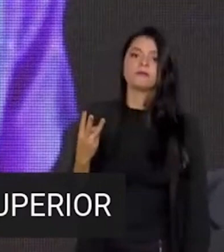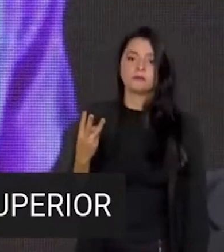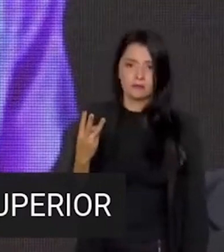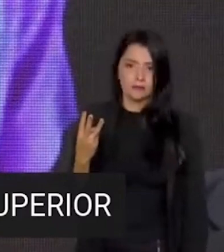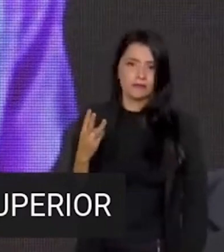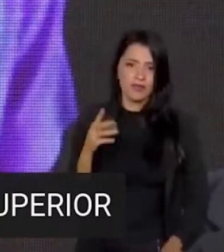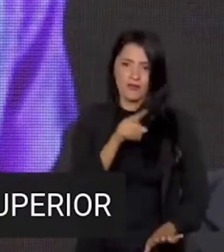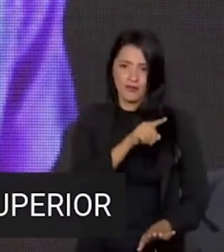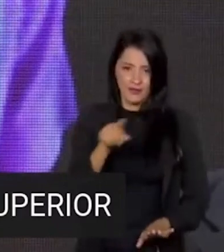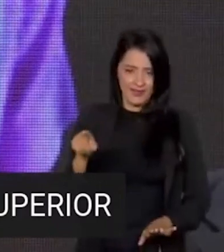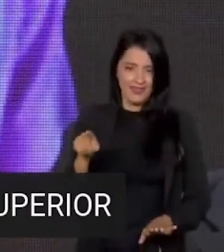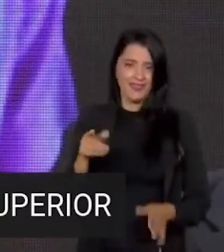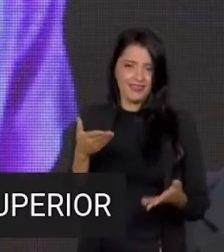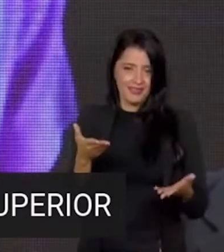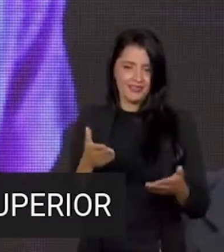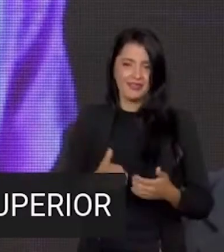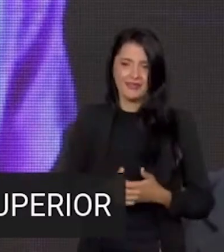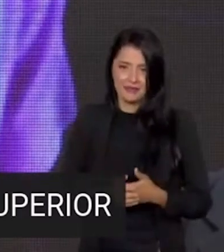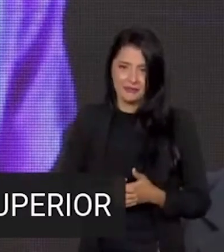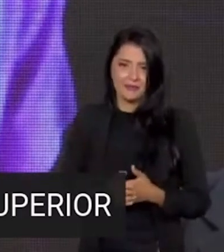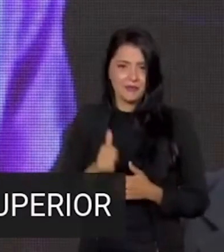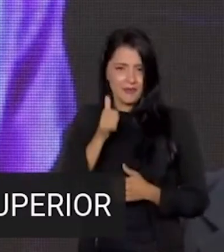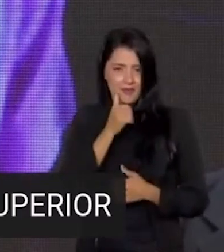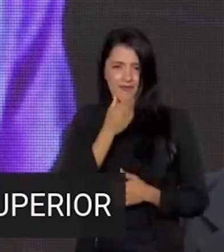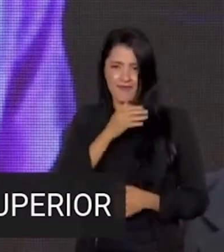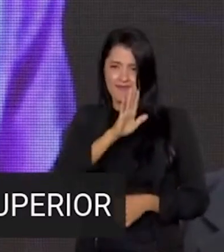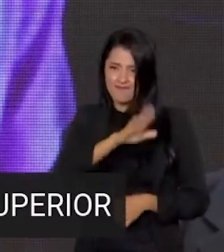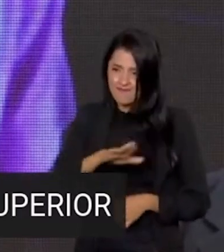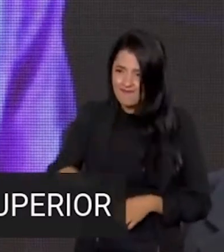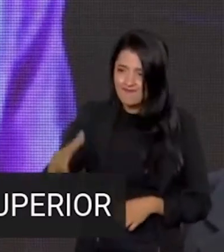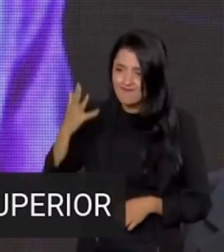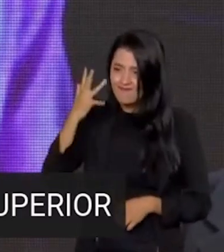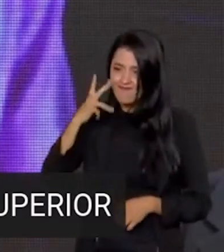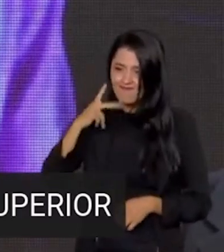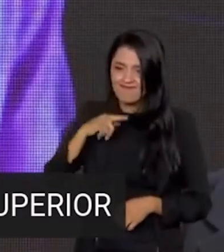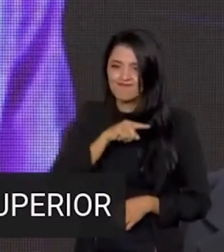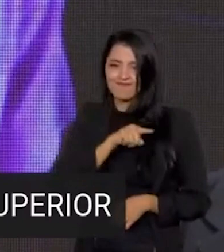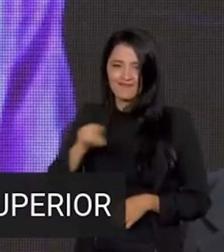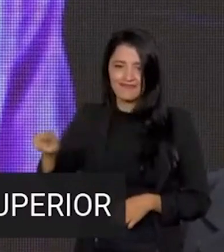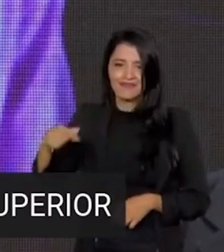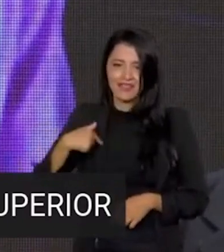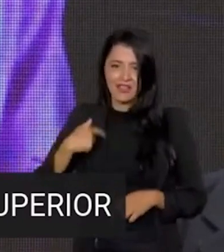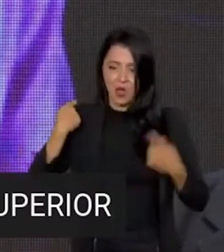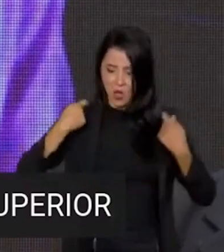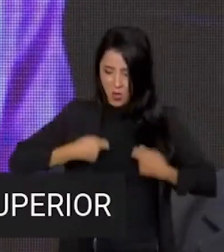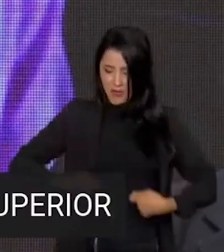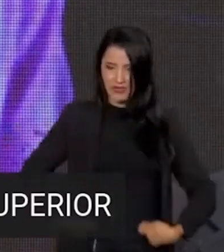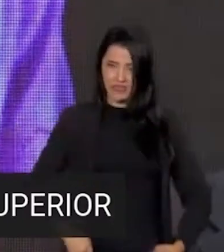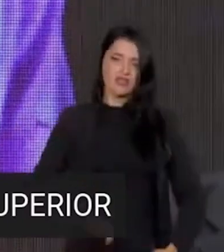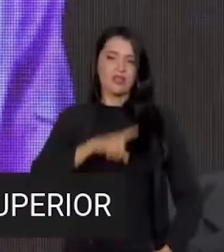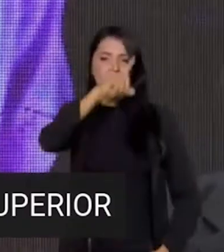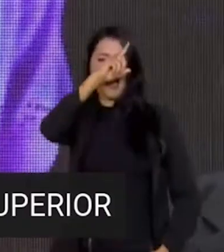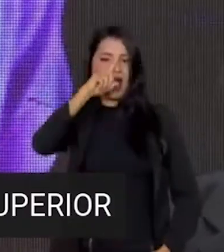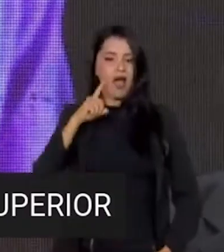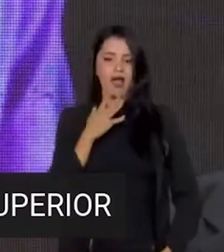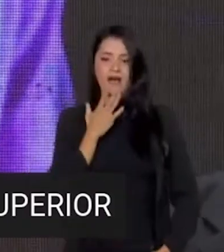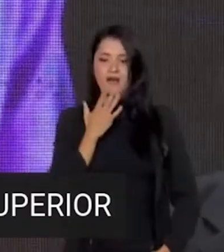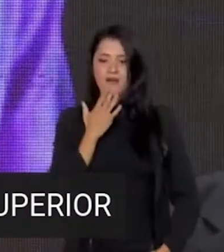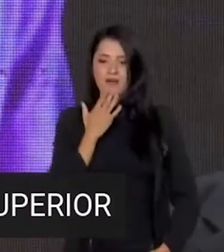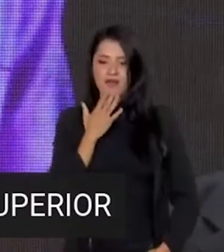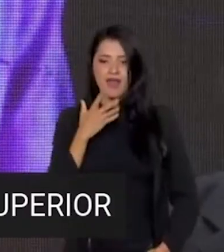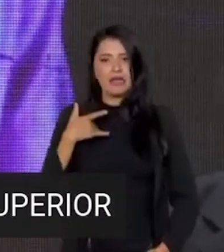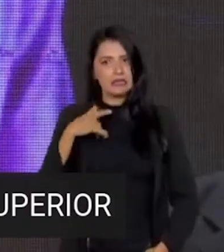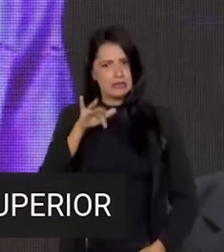Sobretudo vocês, meninos e meninas, que estão com essa camiseta amarela, se eu soubesse, eu tinha trazido